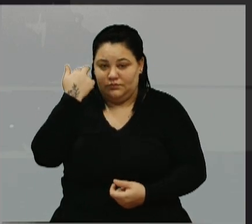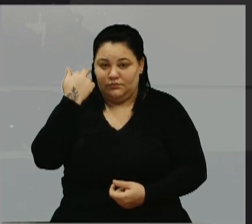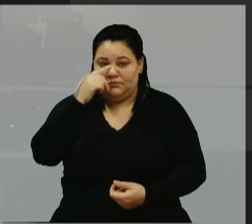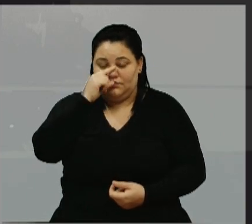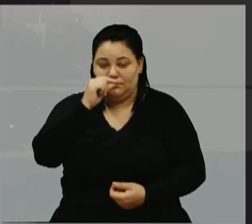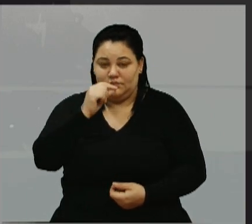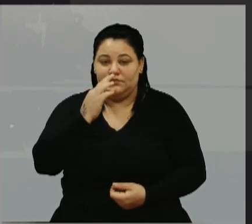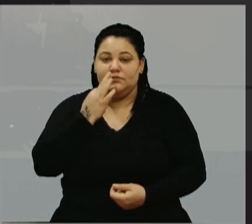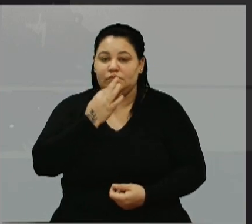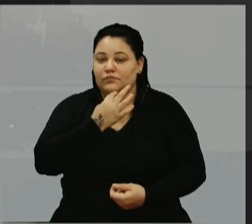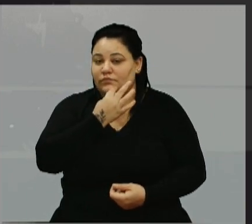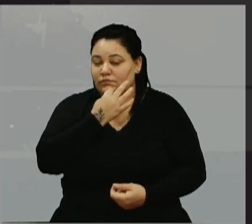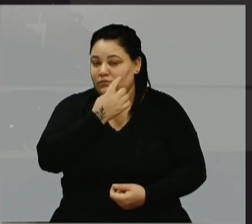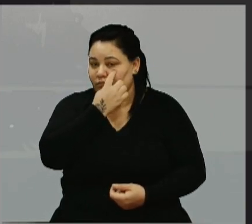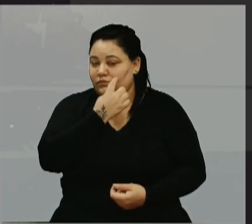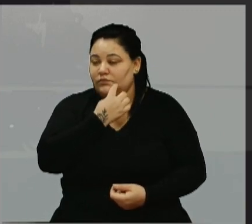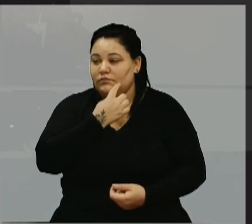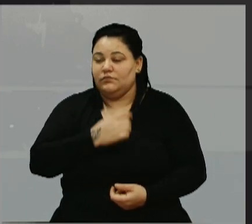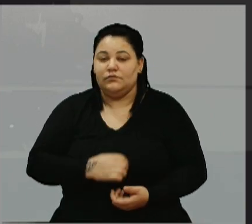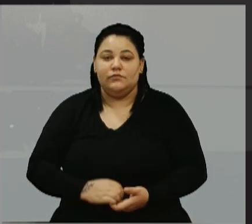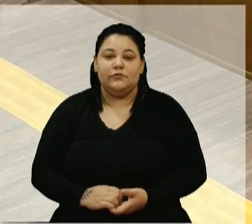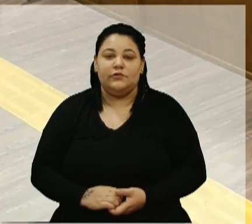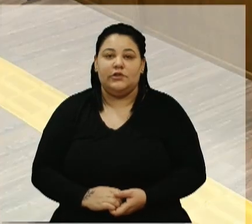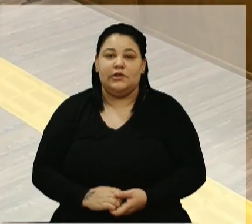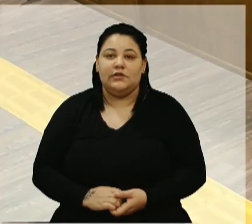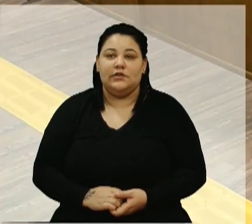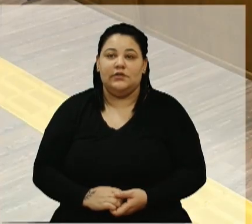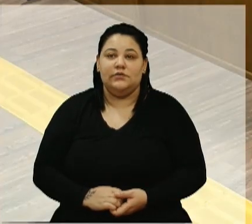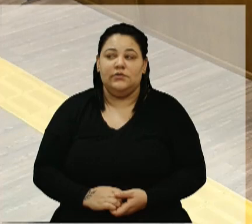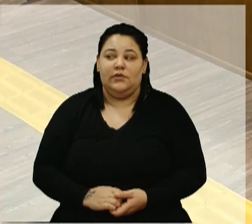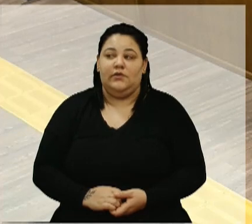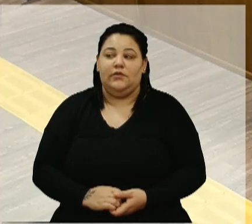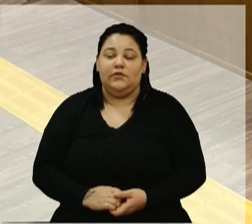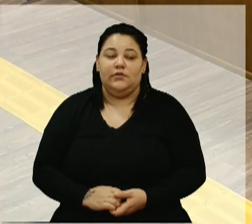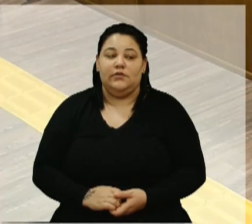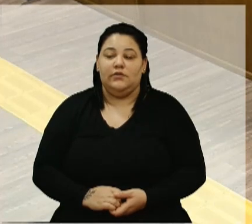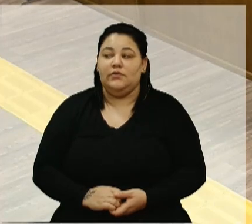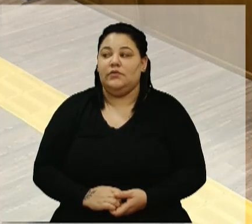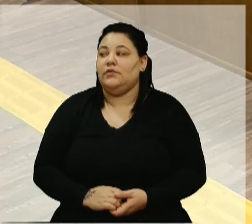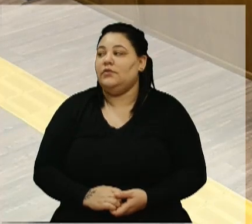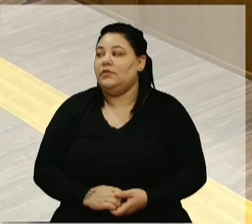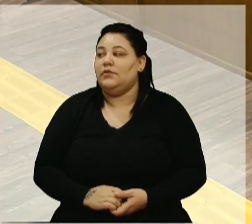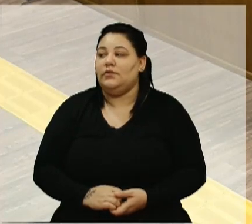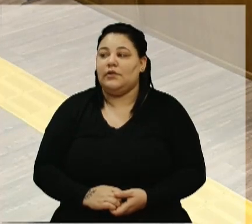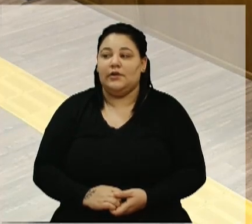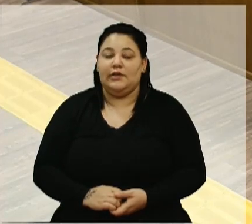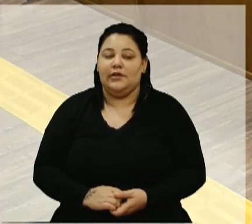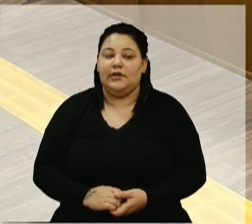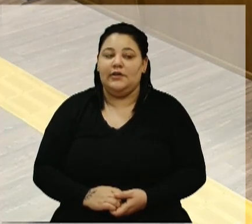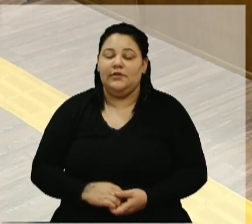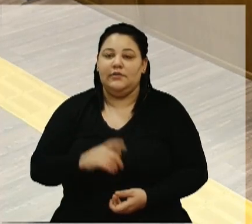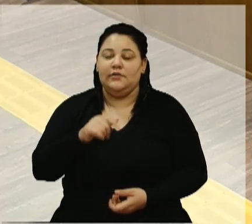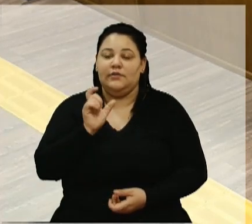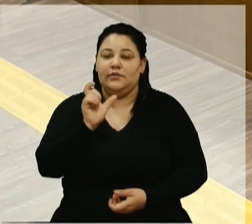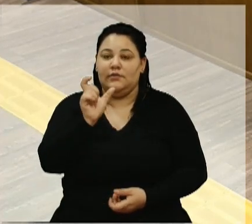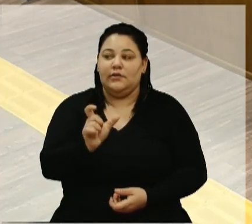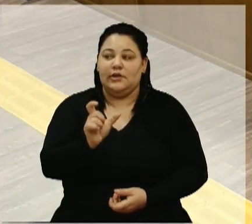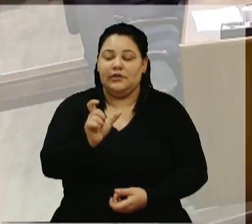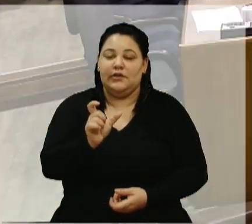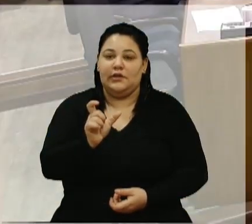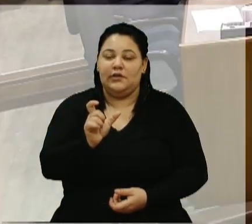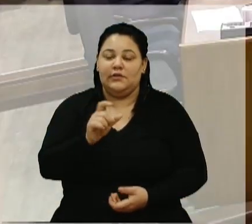Tatiane Frisso e Wagner Petrini. Com a palavra, então, um dos autores para a leitura da